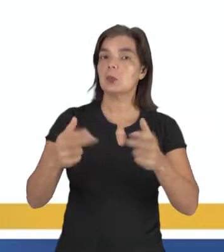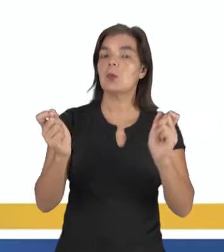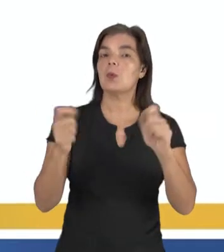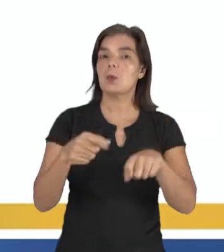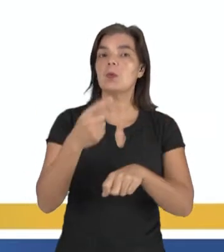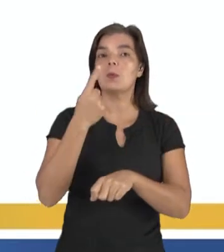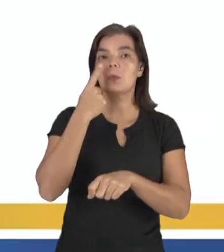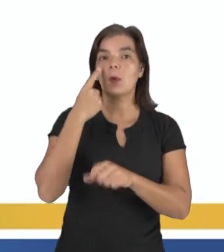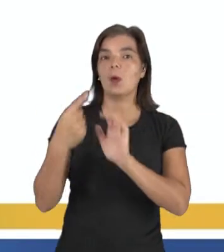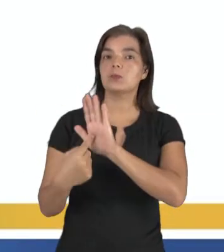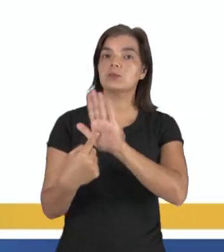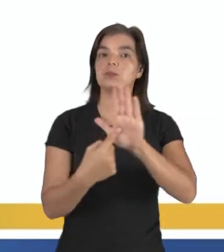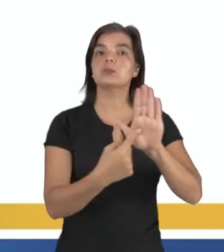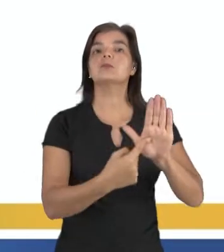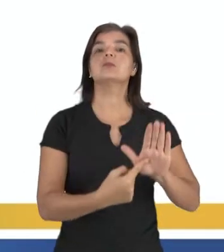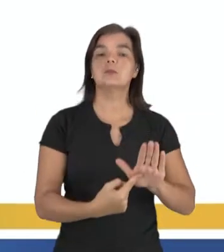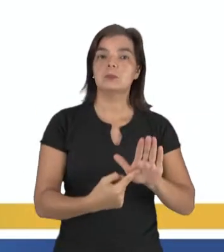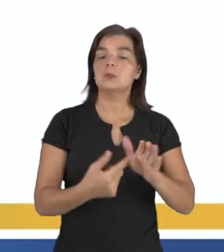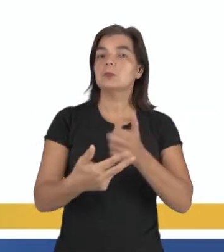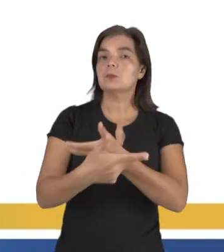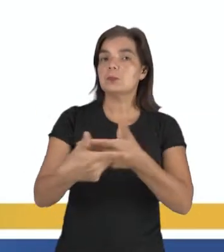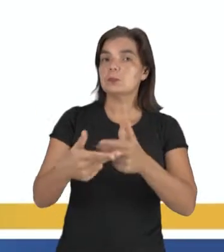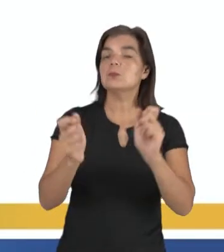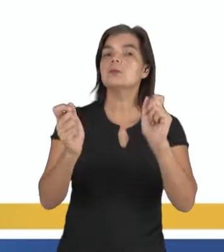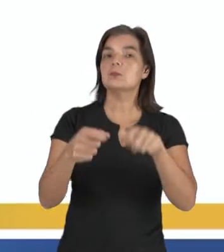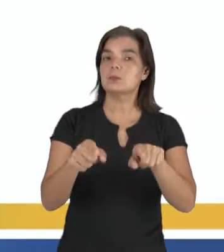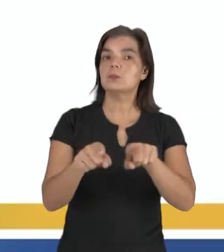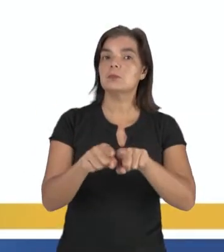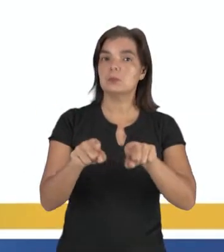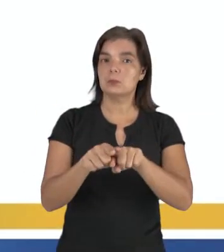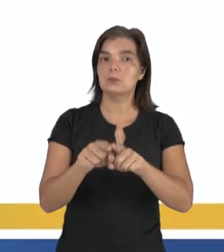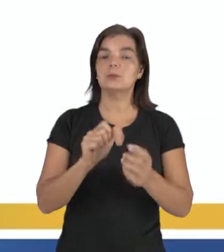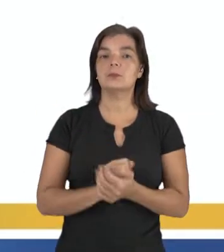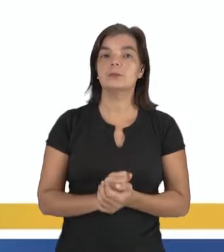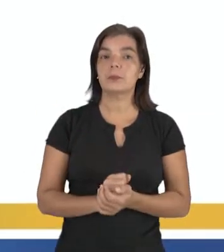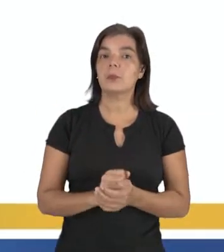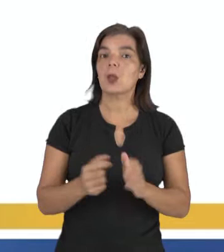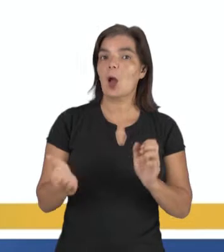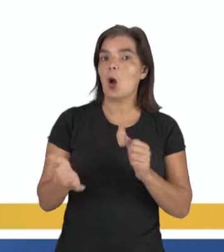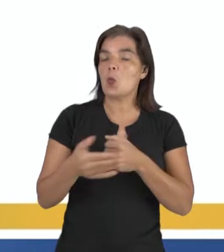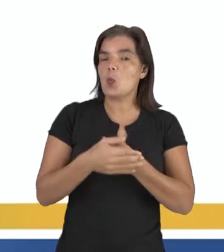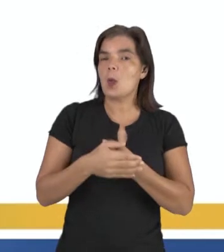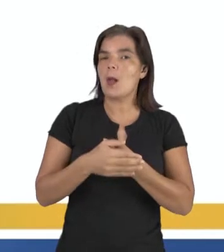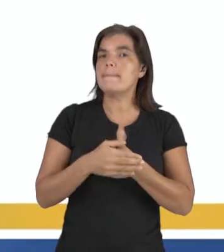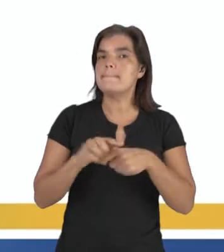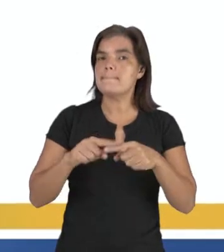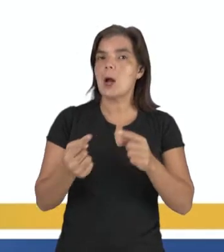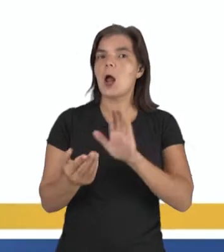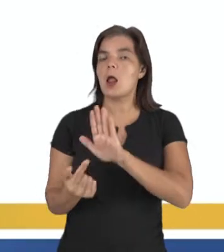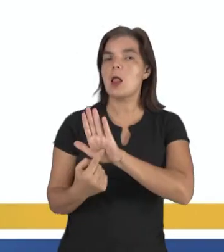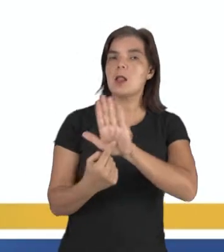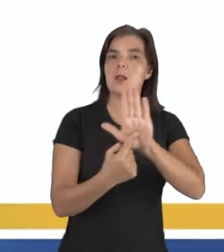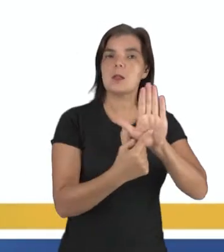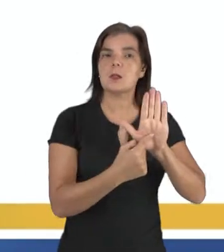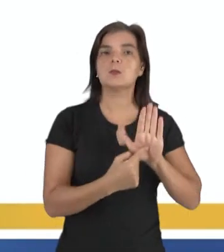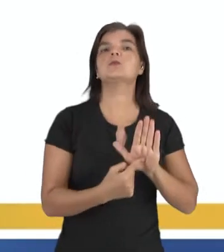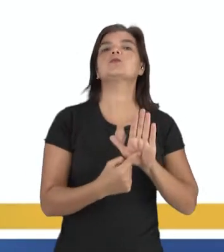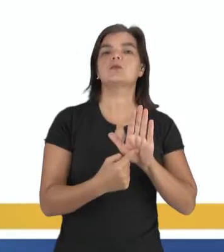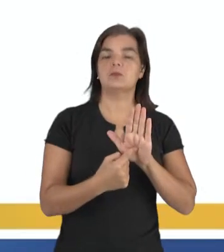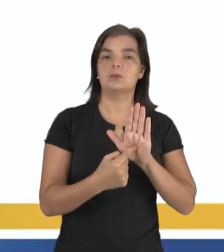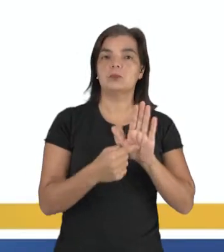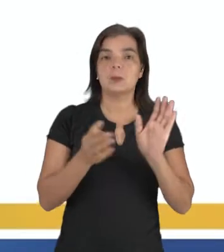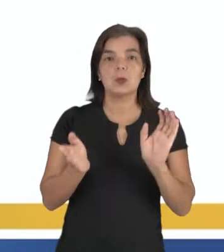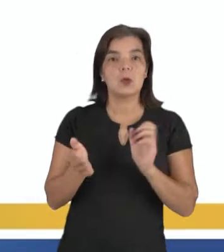se pode revelar, algo que se pode desvelar. A verdade, ela é escondida, ela